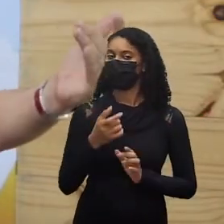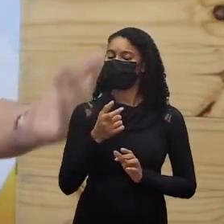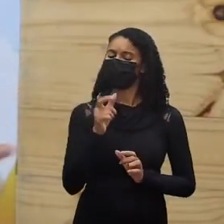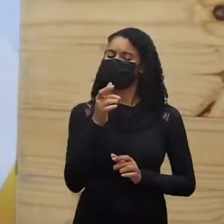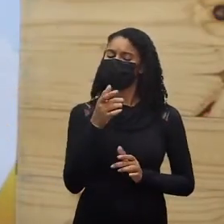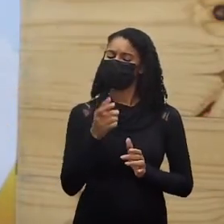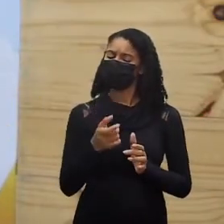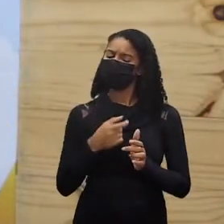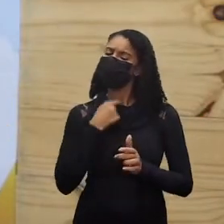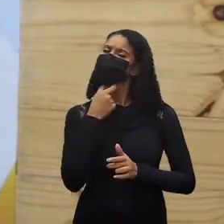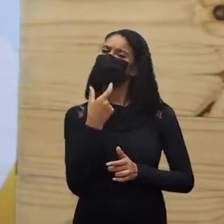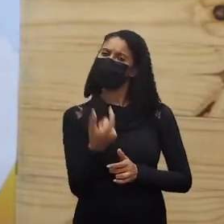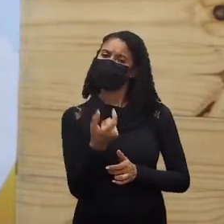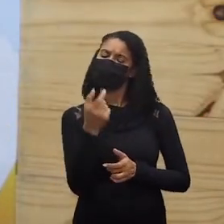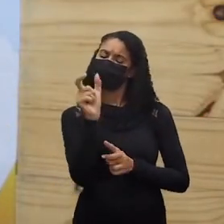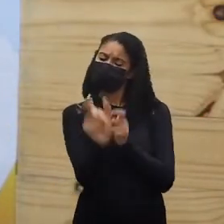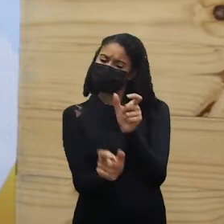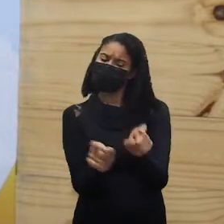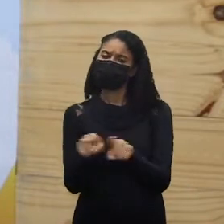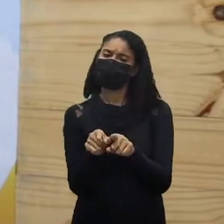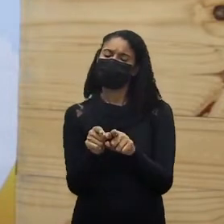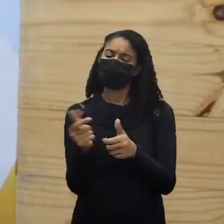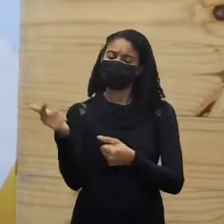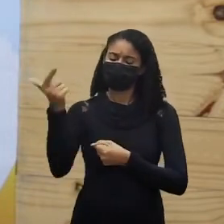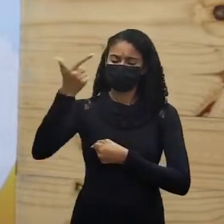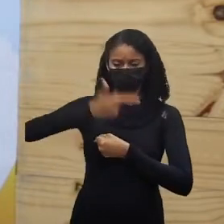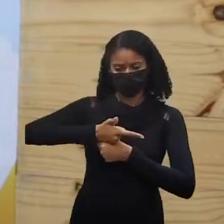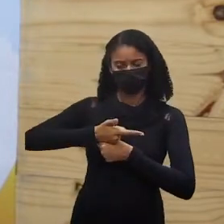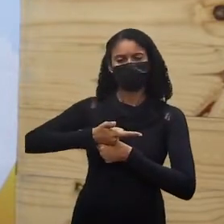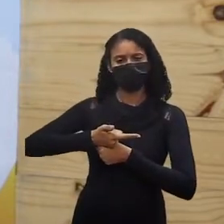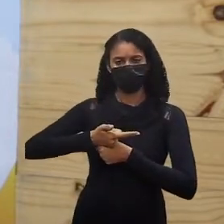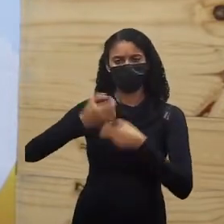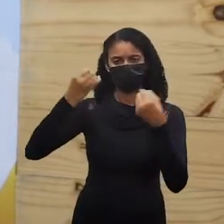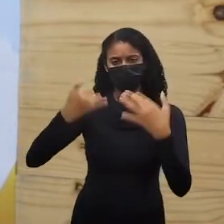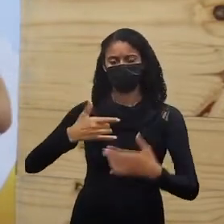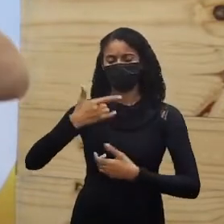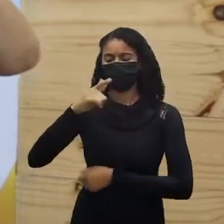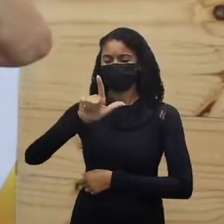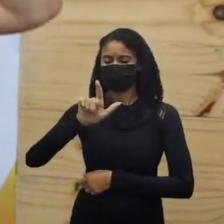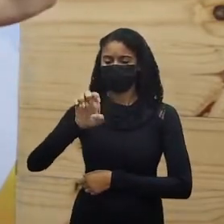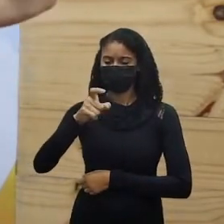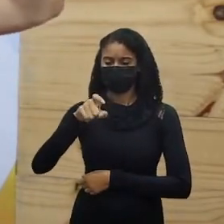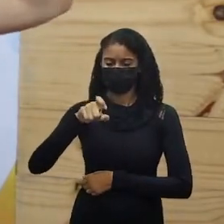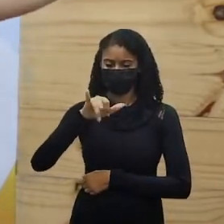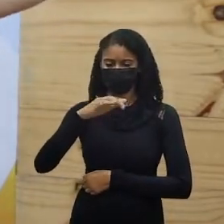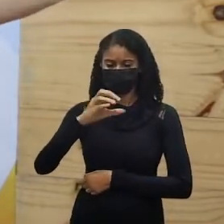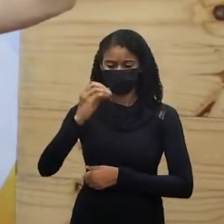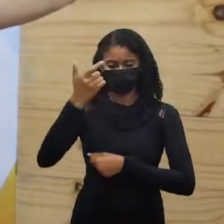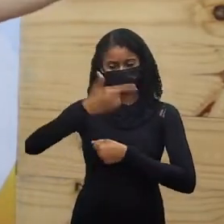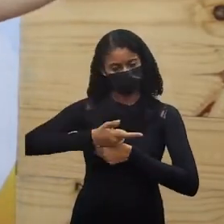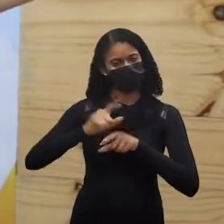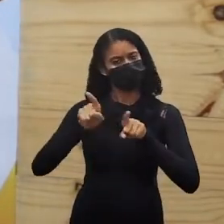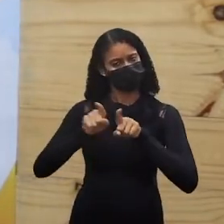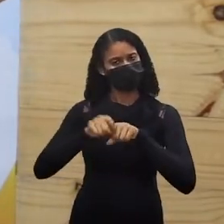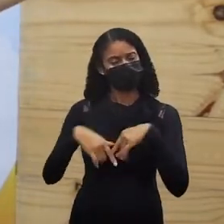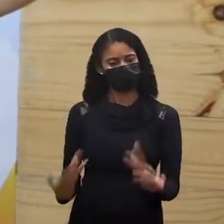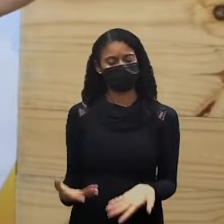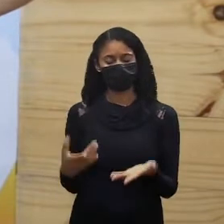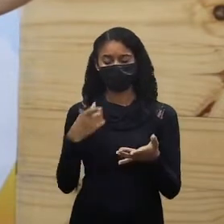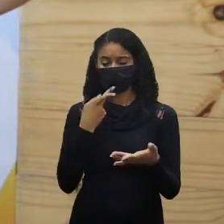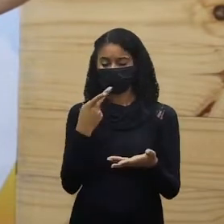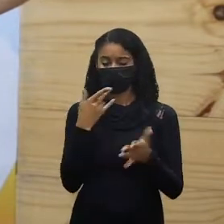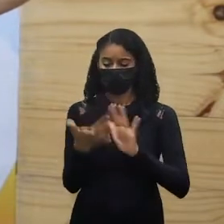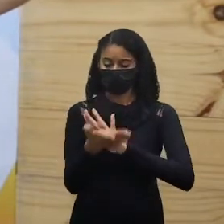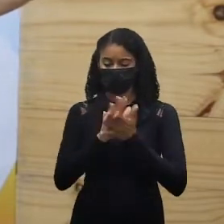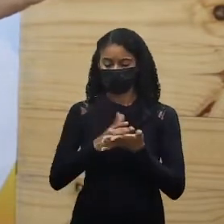léxico. Então, se eu digo preconceito linguístico, é porque, teoricamente, existiria uma forma